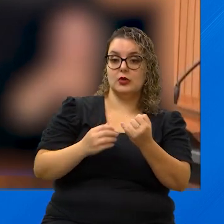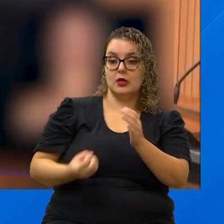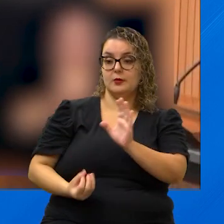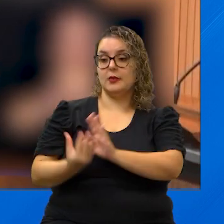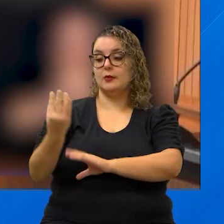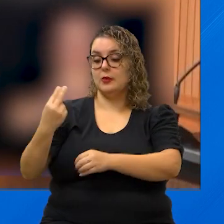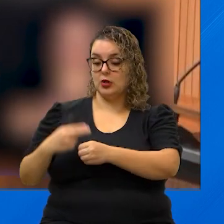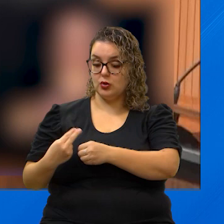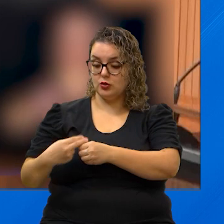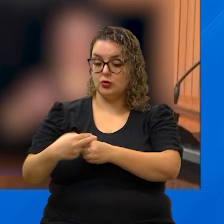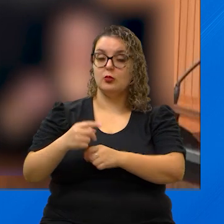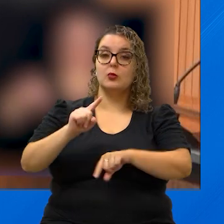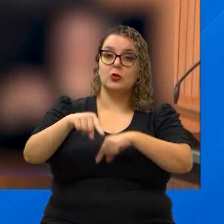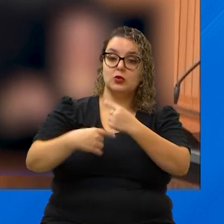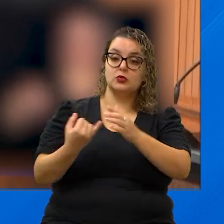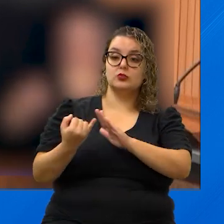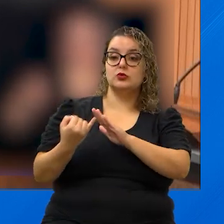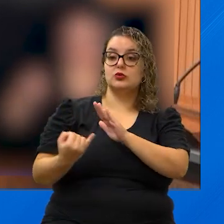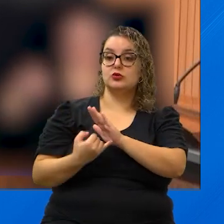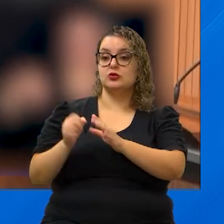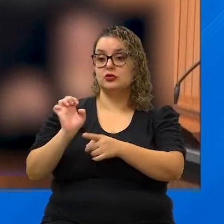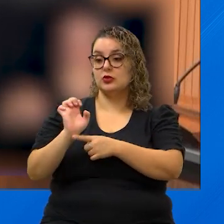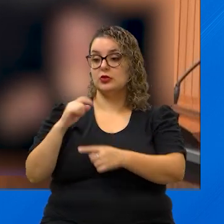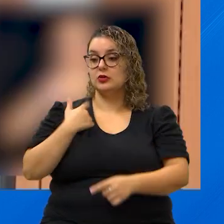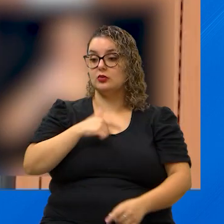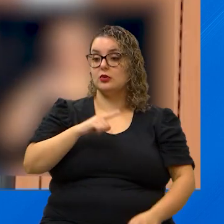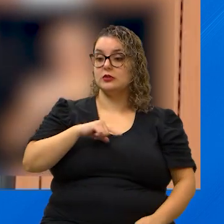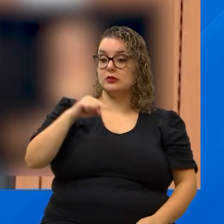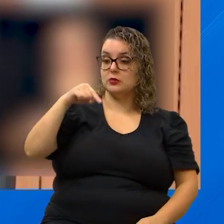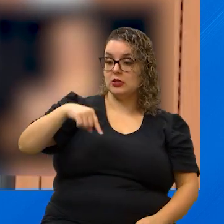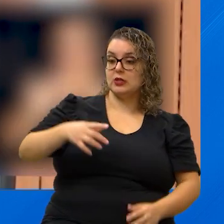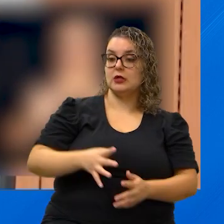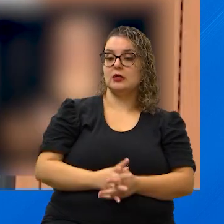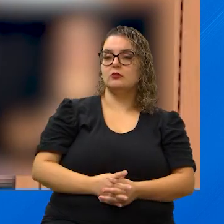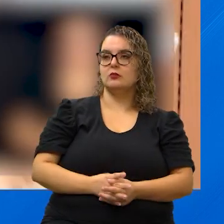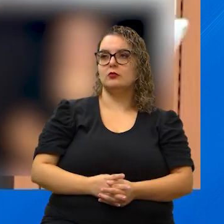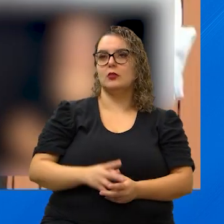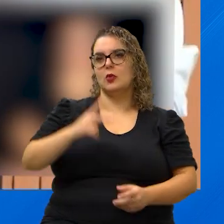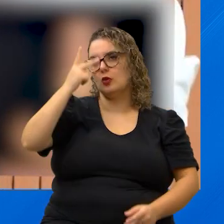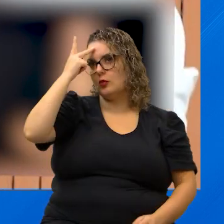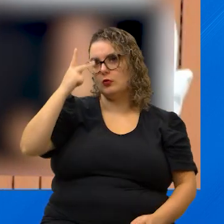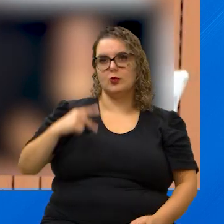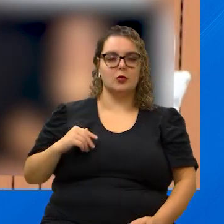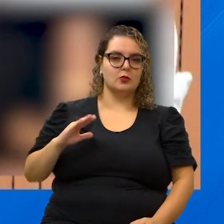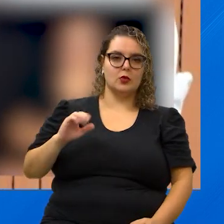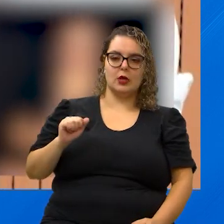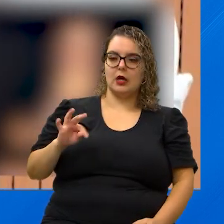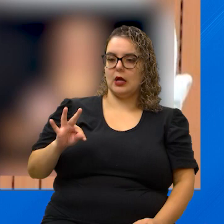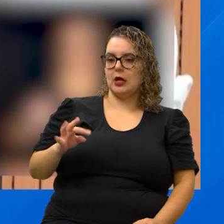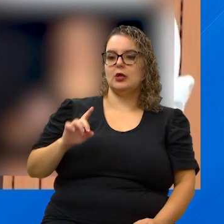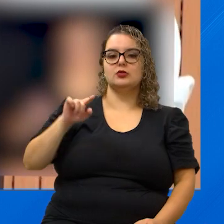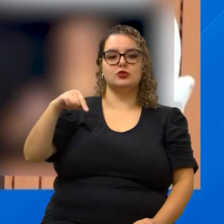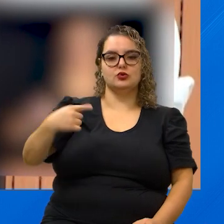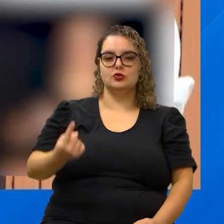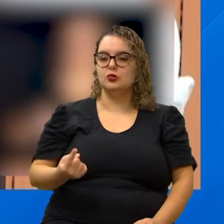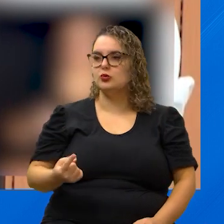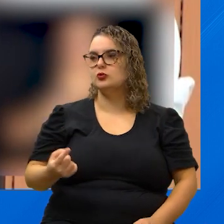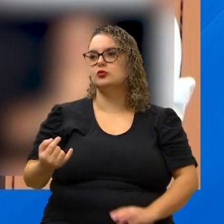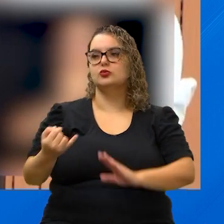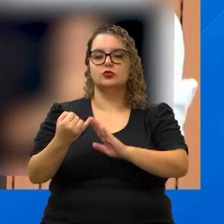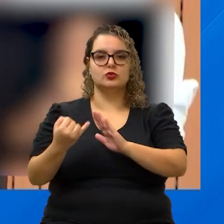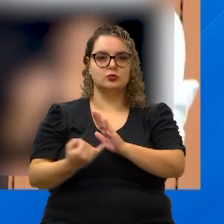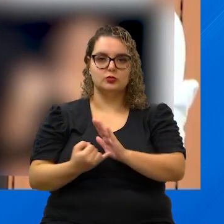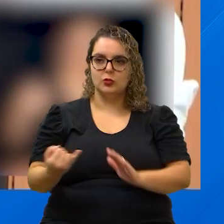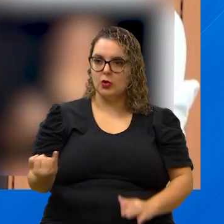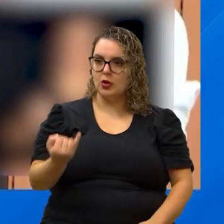pela criação da Unicamp, pelos outros institutos estaduais que nós temos aqui, como o próprio CAT e outros